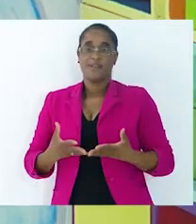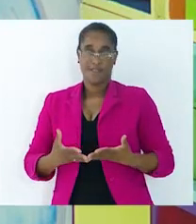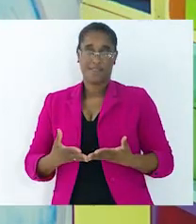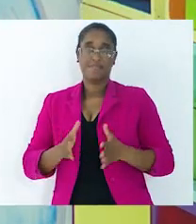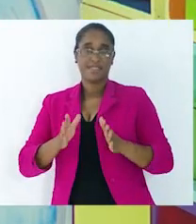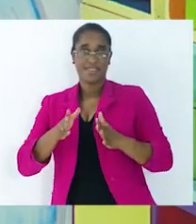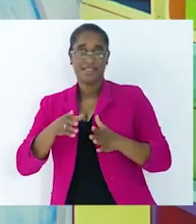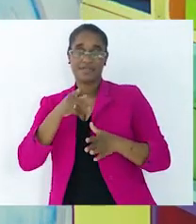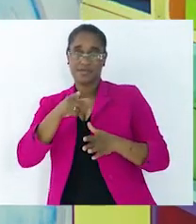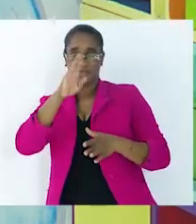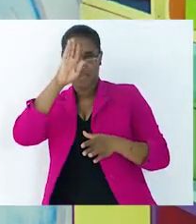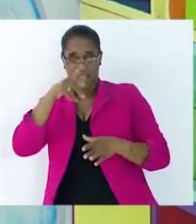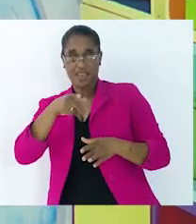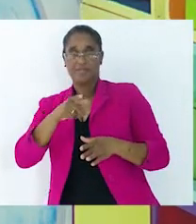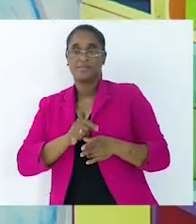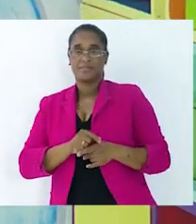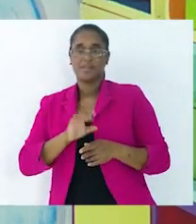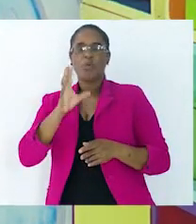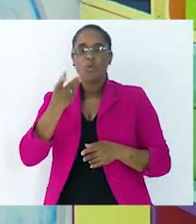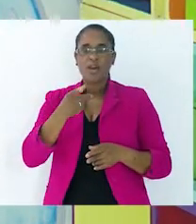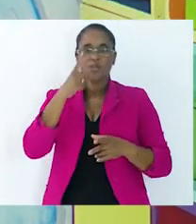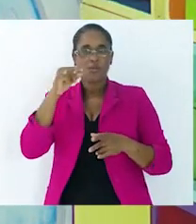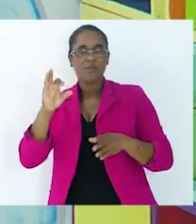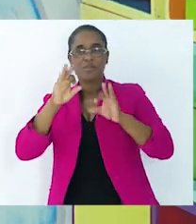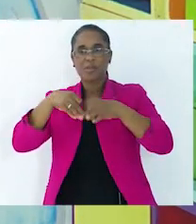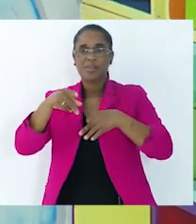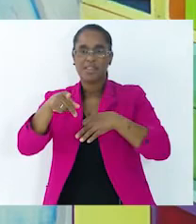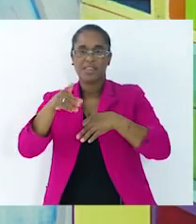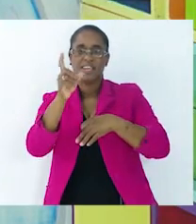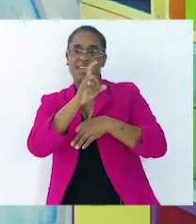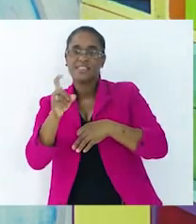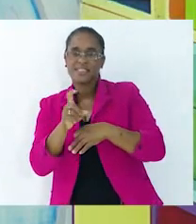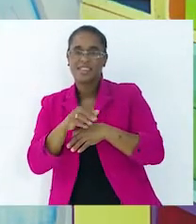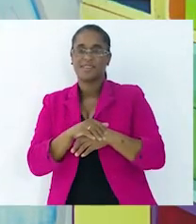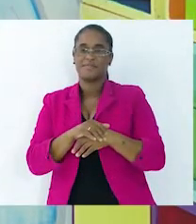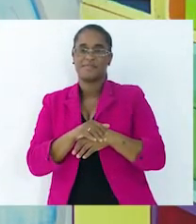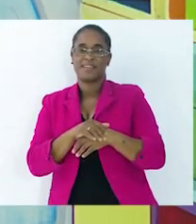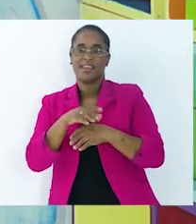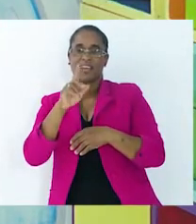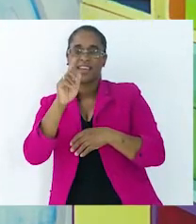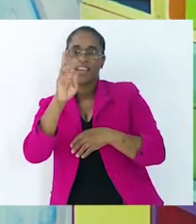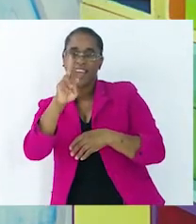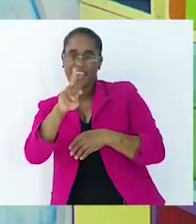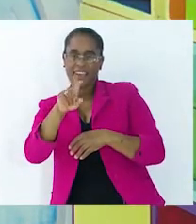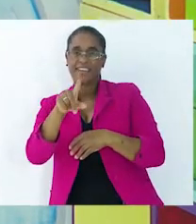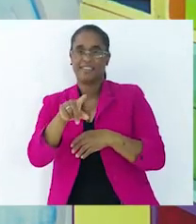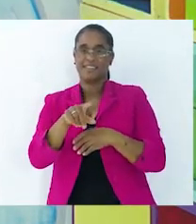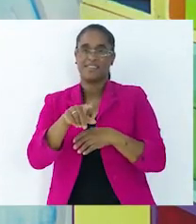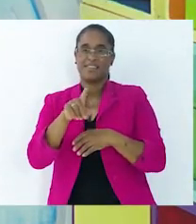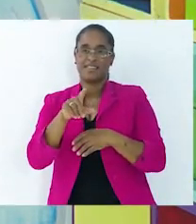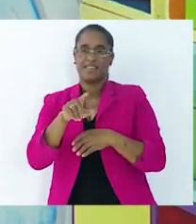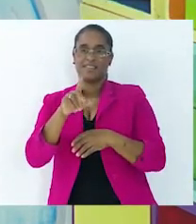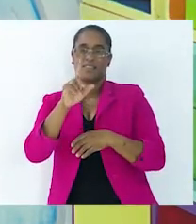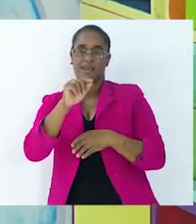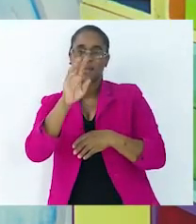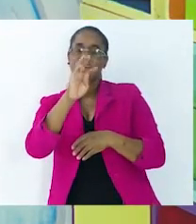Então já sabes, quando o verbo tem esta terminação em Z, em R e